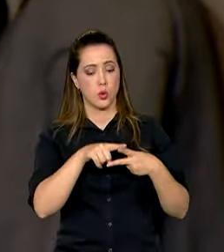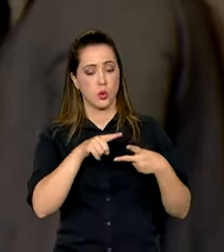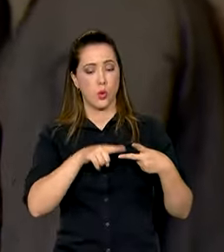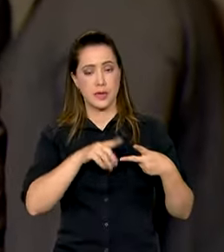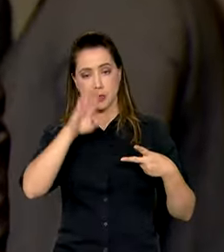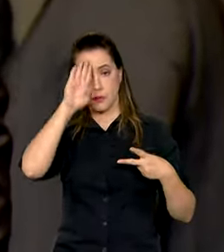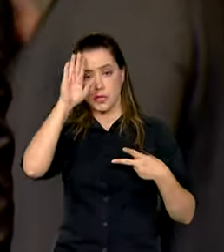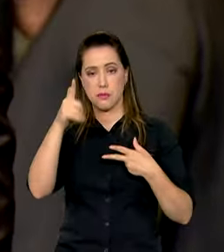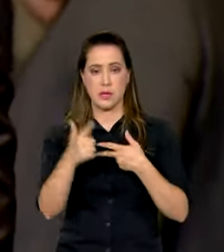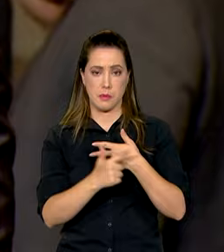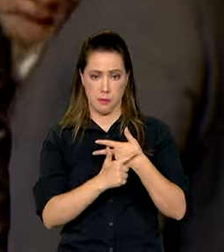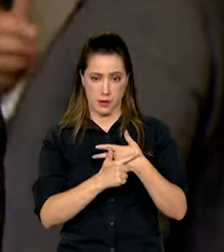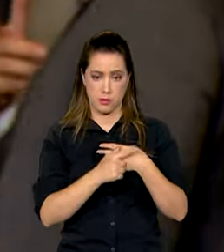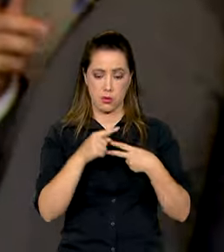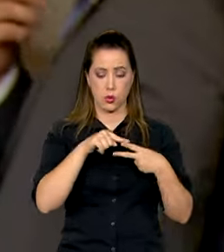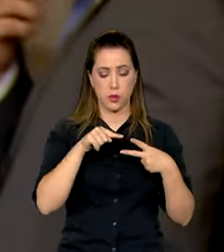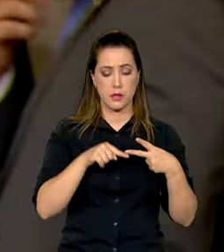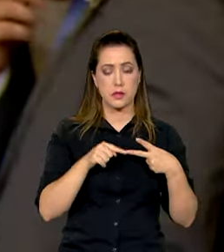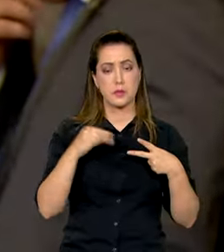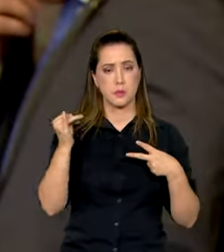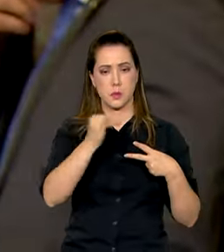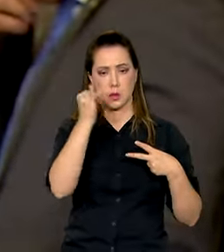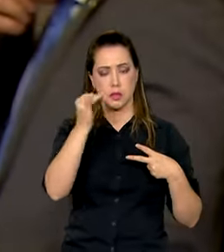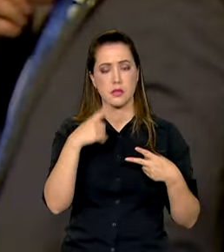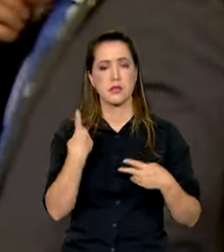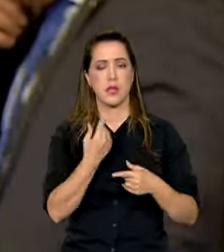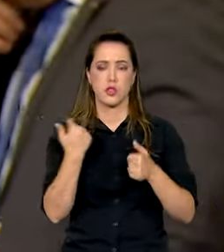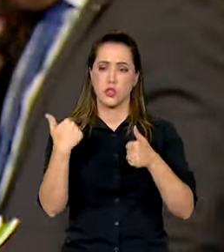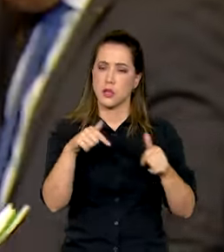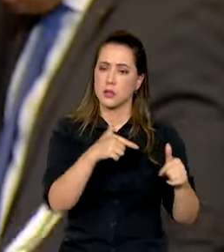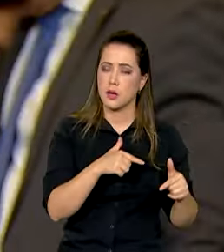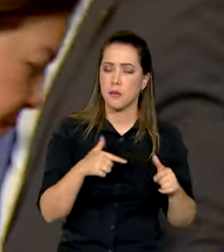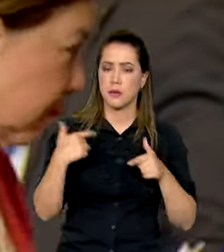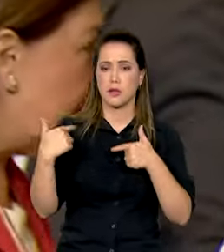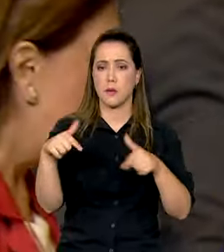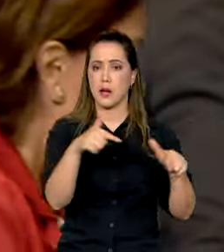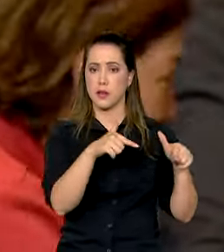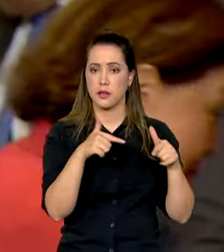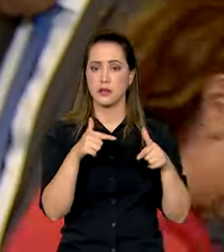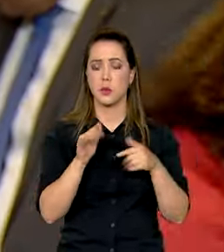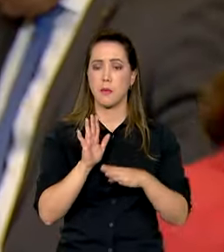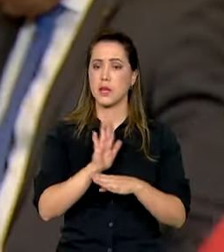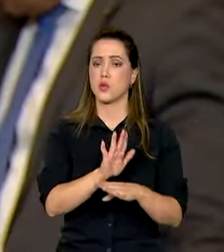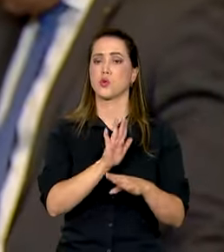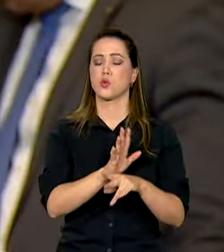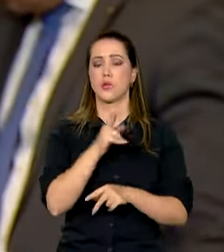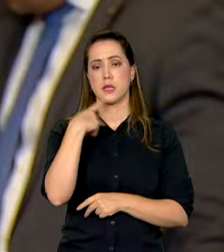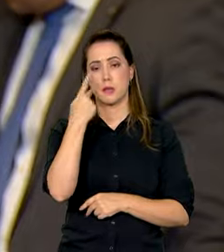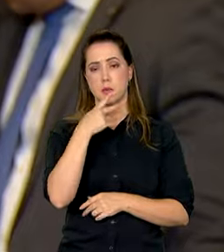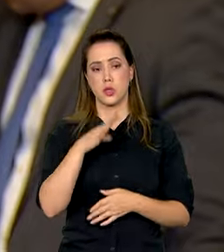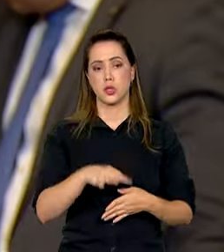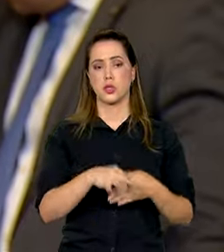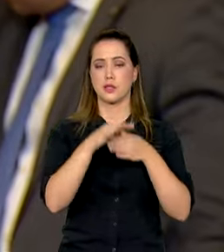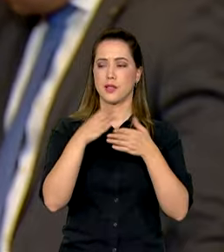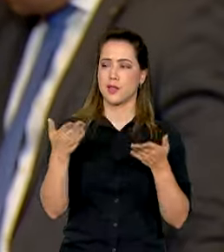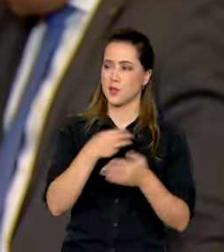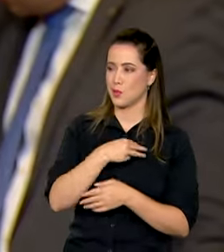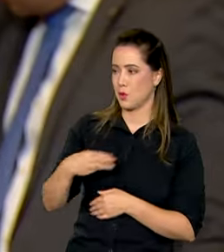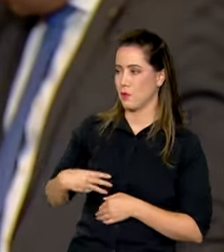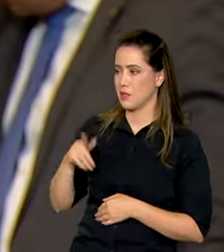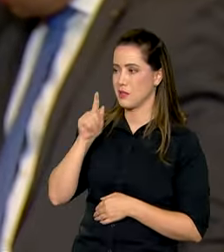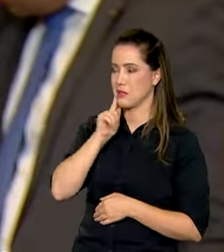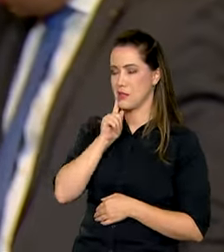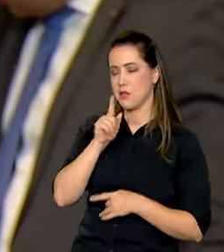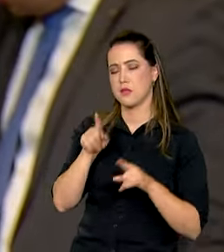óbvios, que a gente está trabalhando para ajudar essa política liderada pela ministra Nízia, que hoje pelo ministro